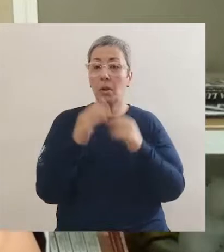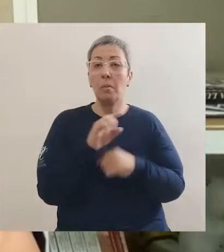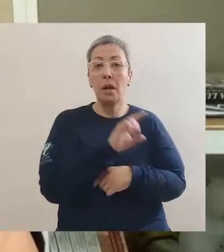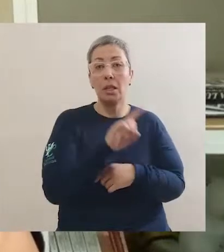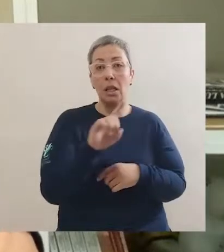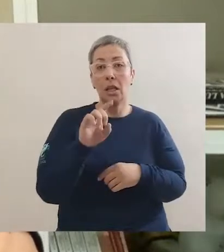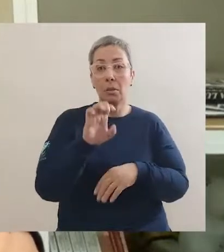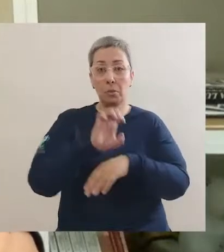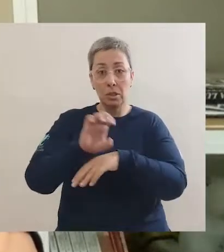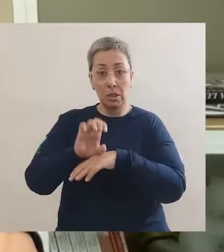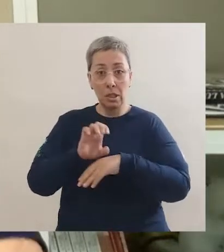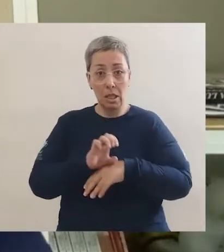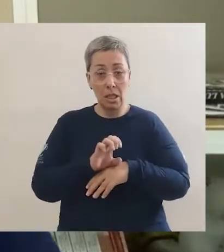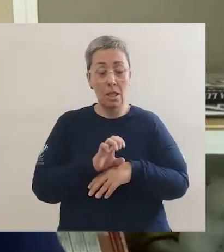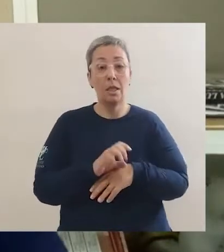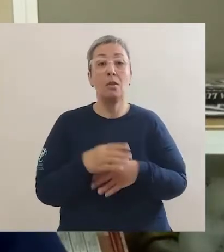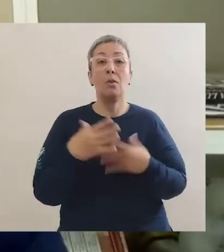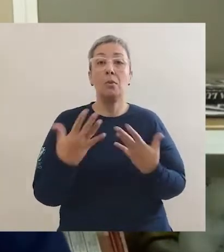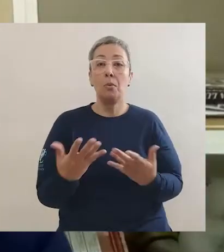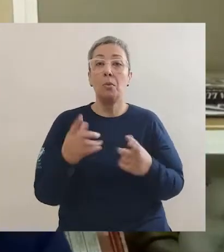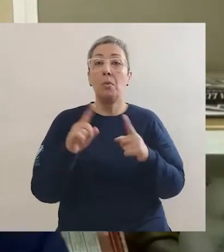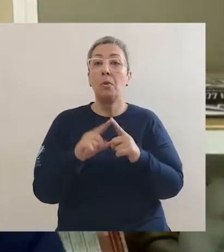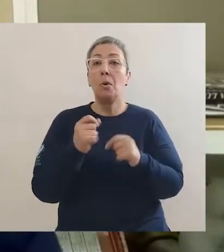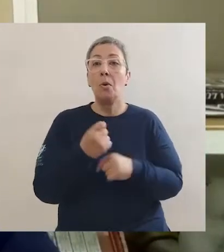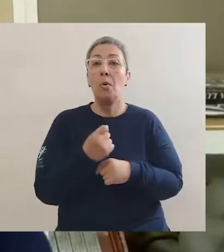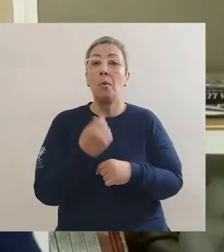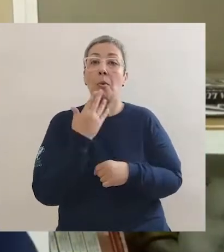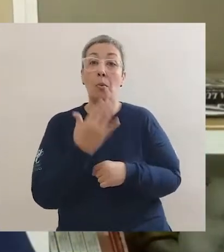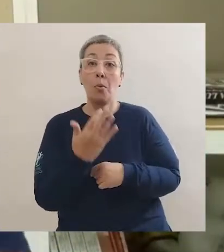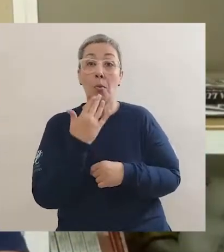das paisagens brasileiras. Muito legal,